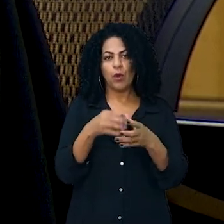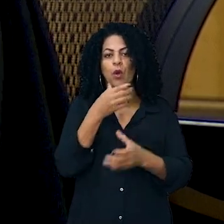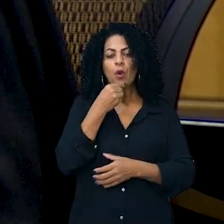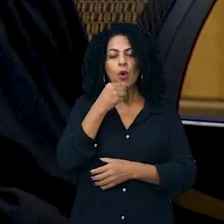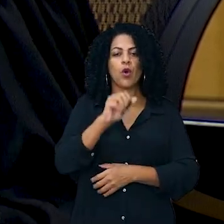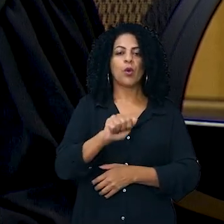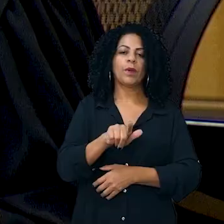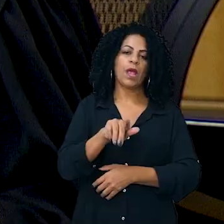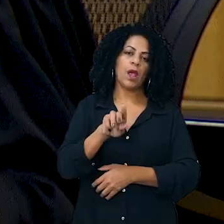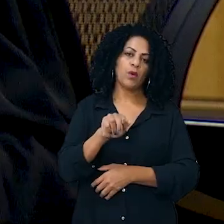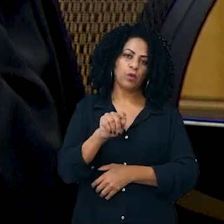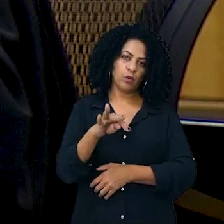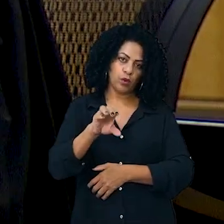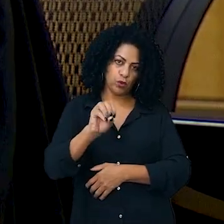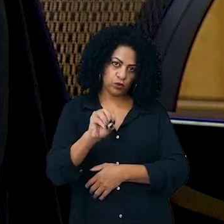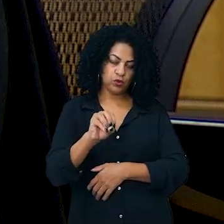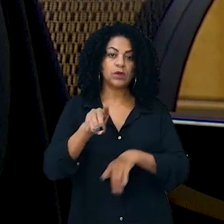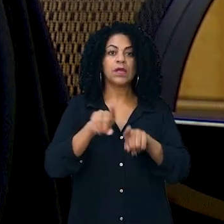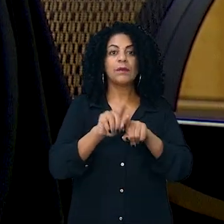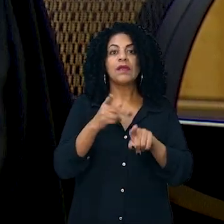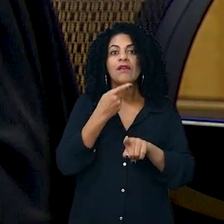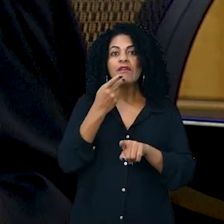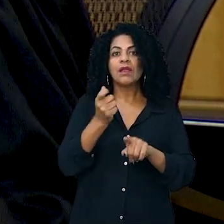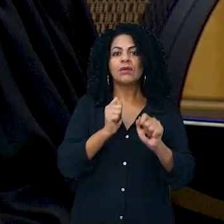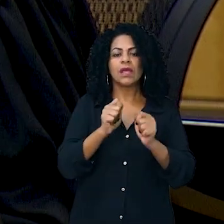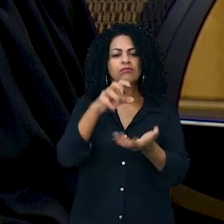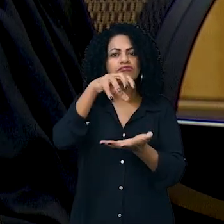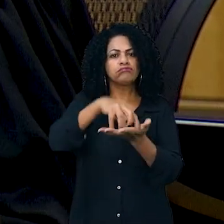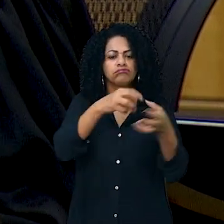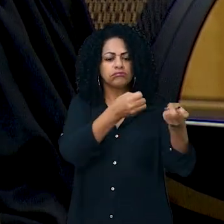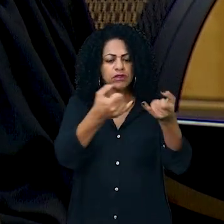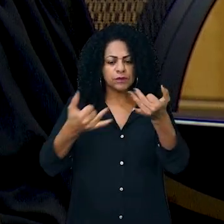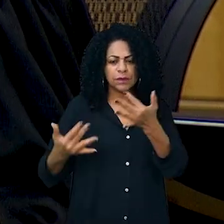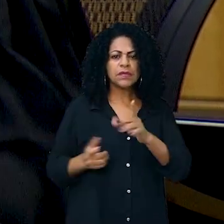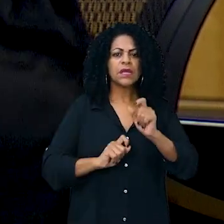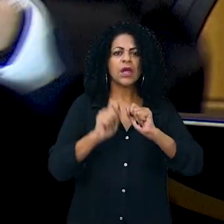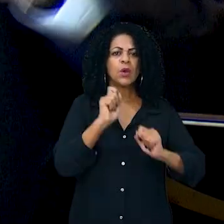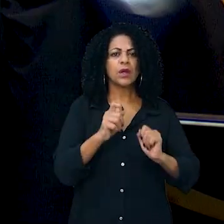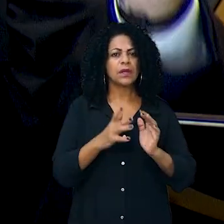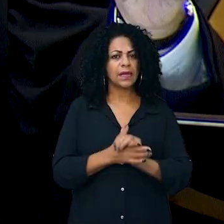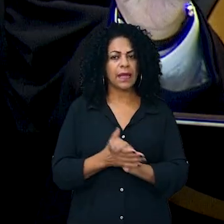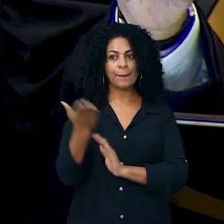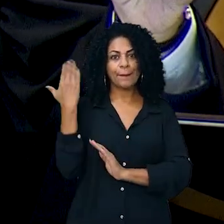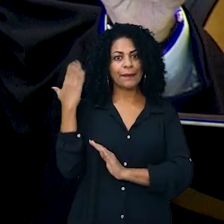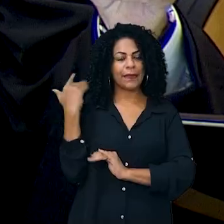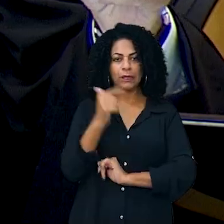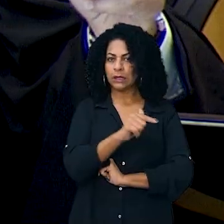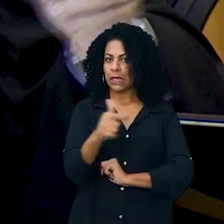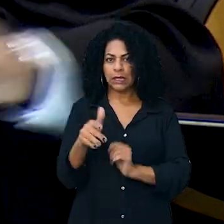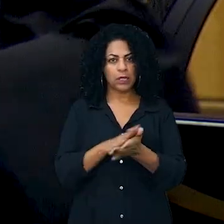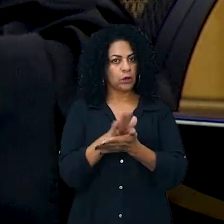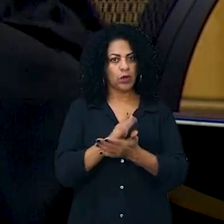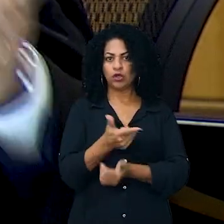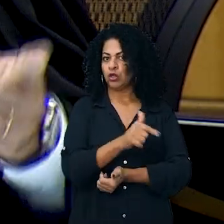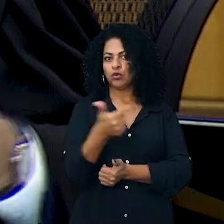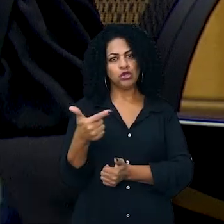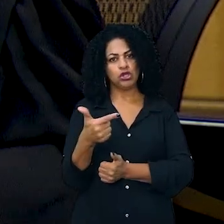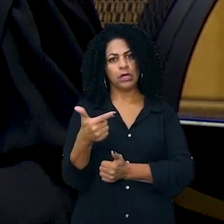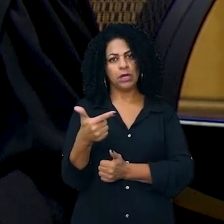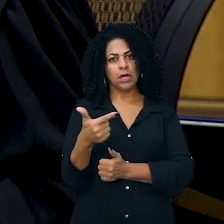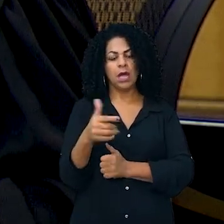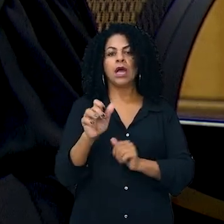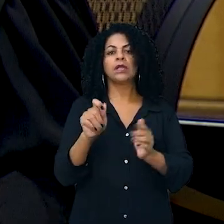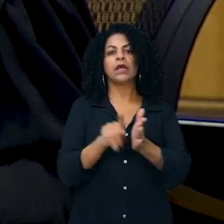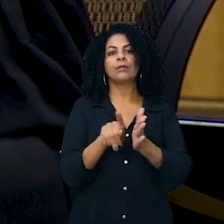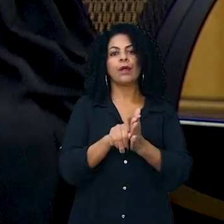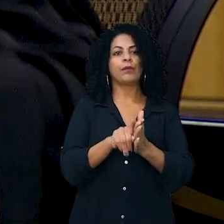entendimento do relator. O que o regional nos diz aqui é que havia algo que não havia lá no mundo analógico. No mundo analógico eu não interagia